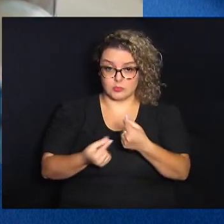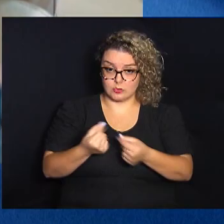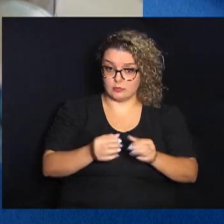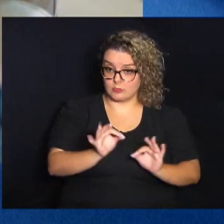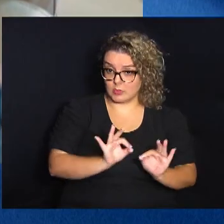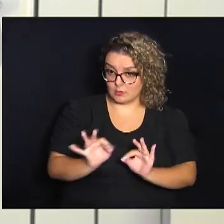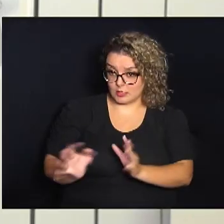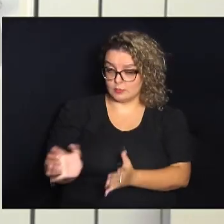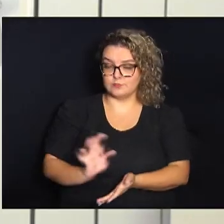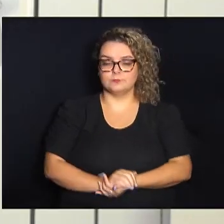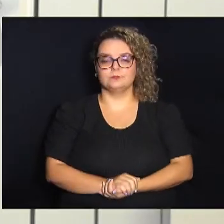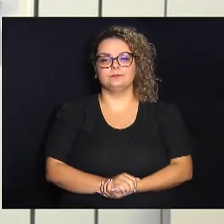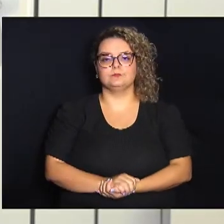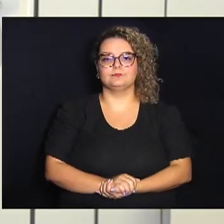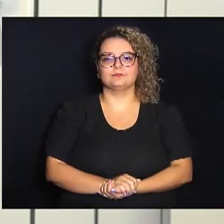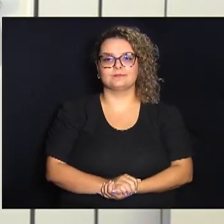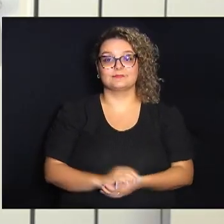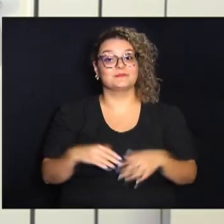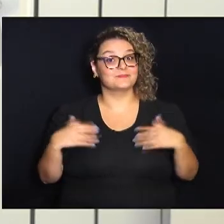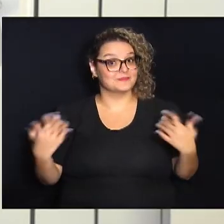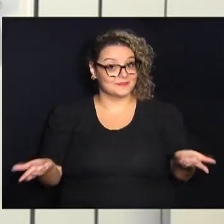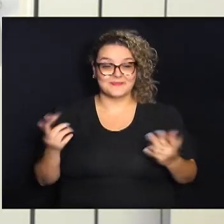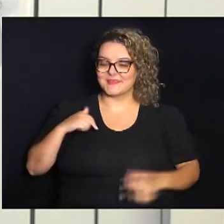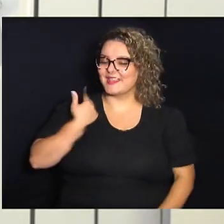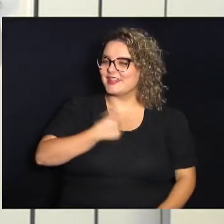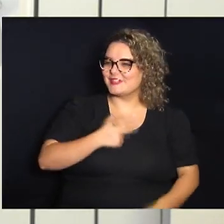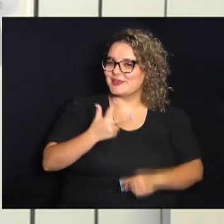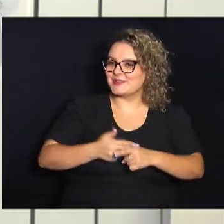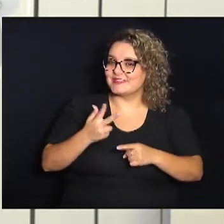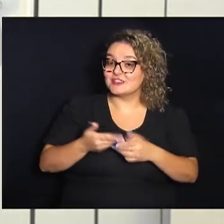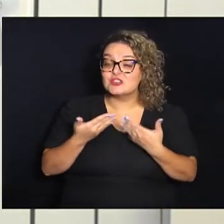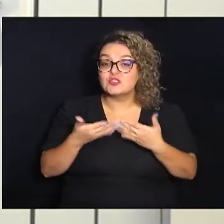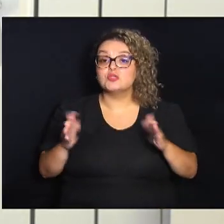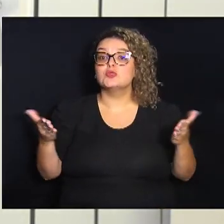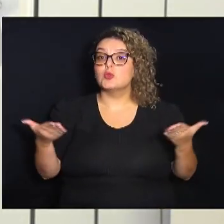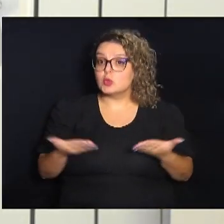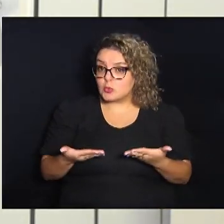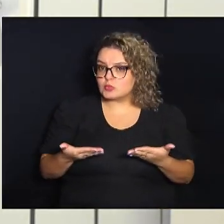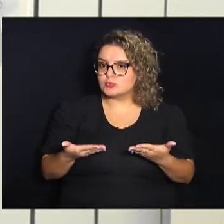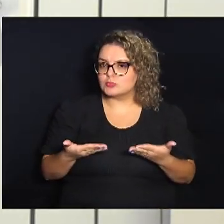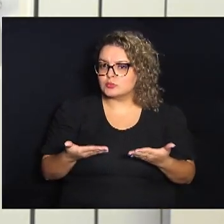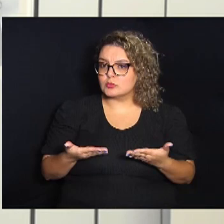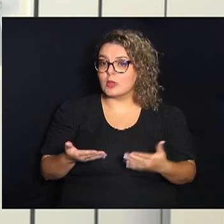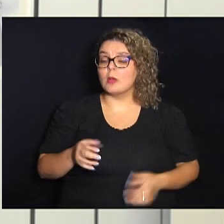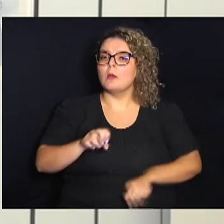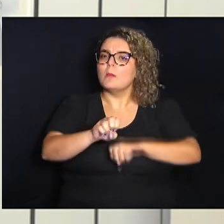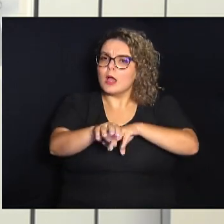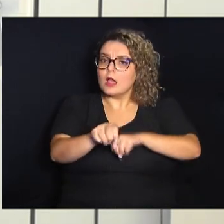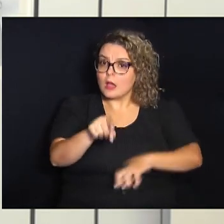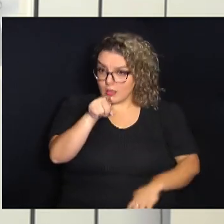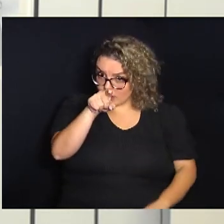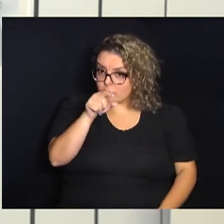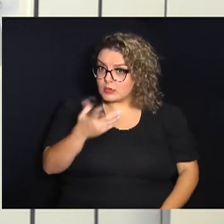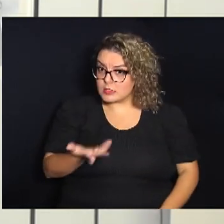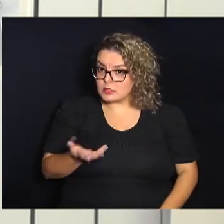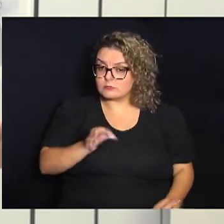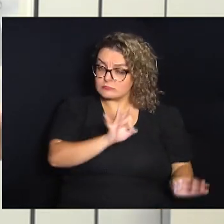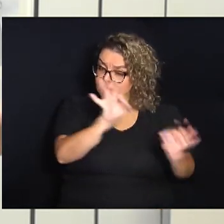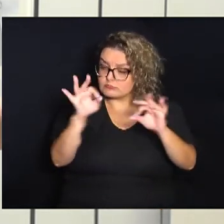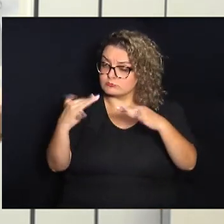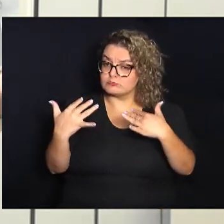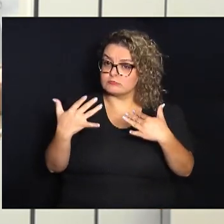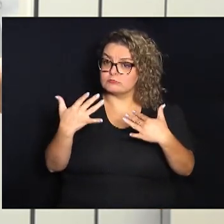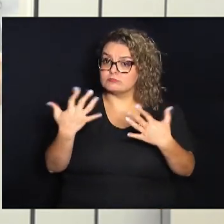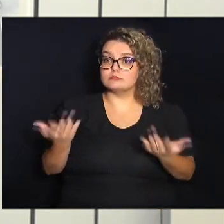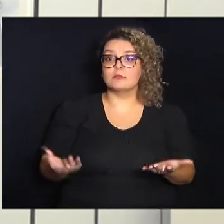financeira. E a gente abre a edição de hoje para ensinar você que está nos acompanhando